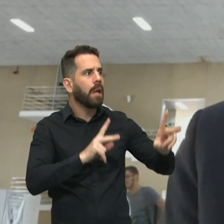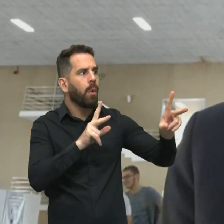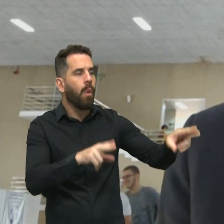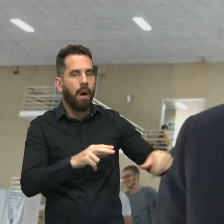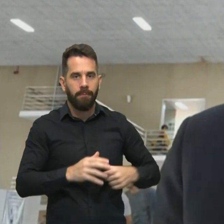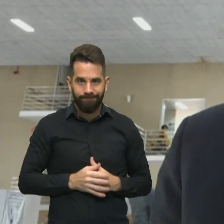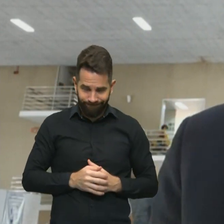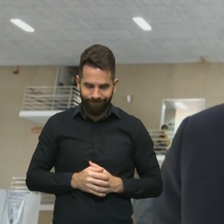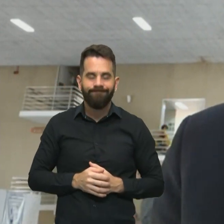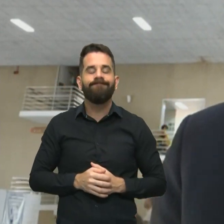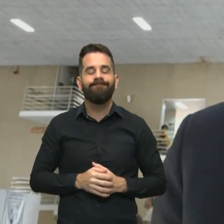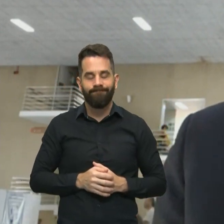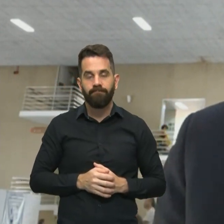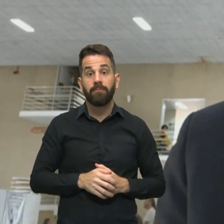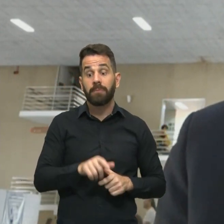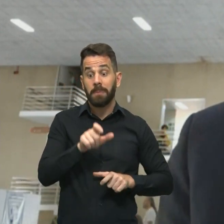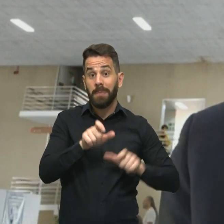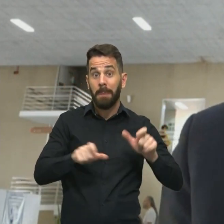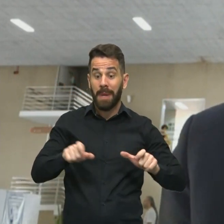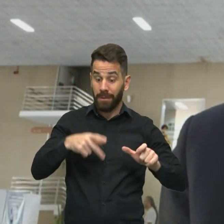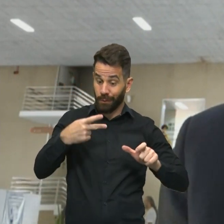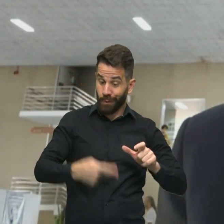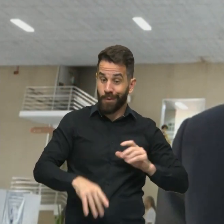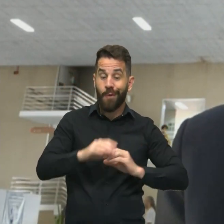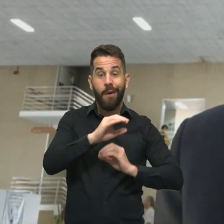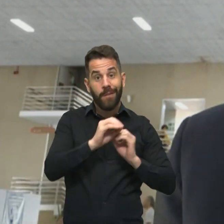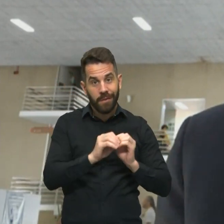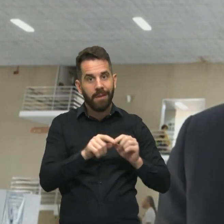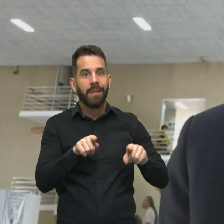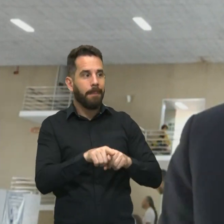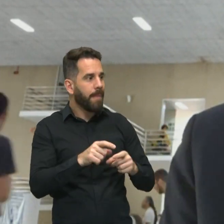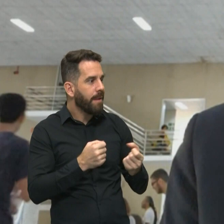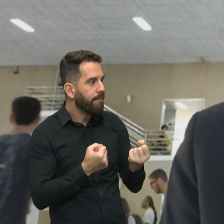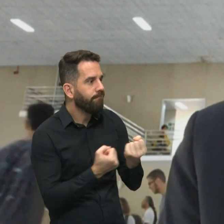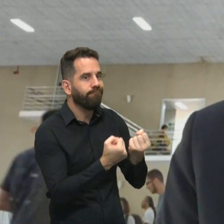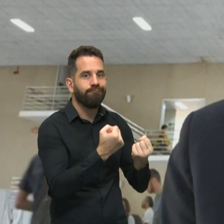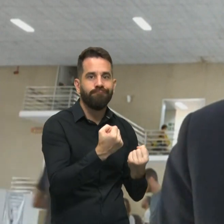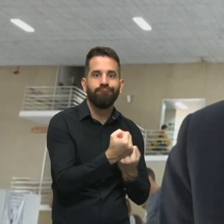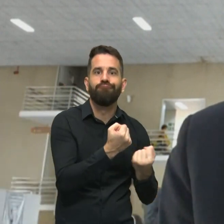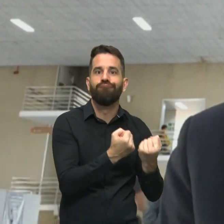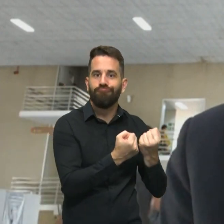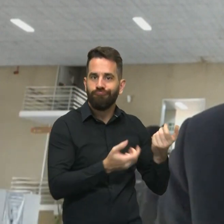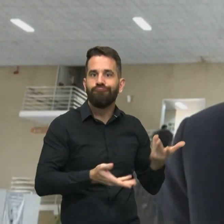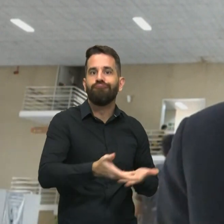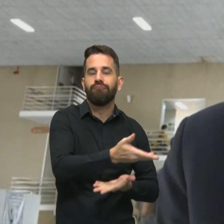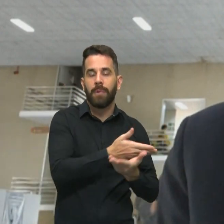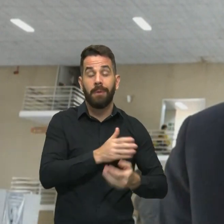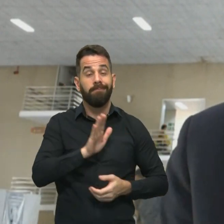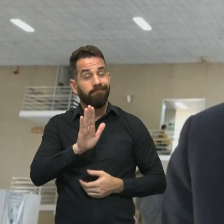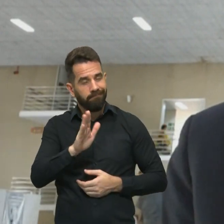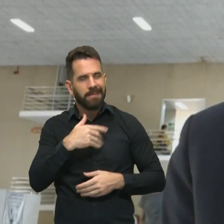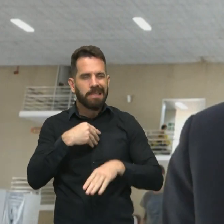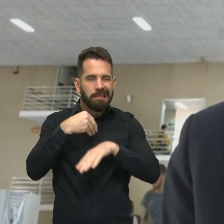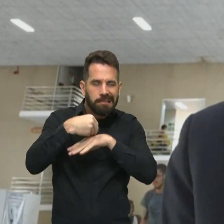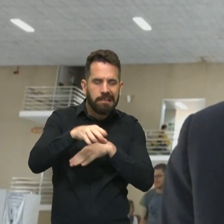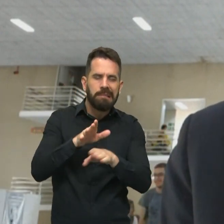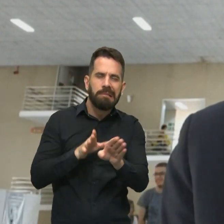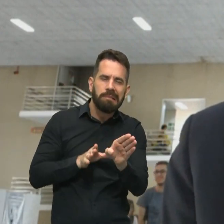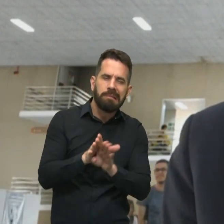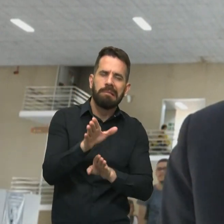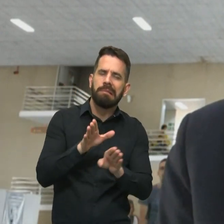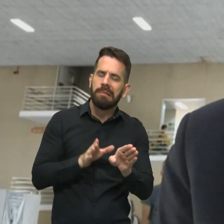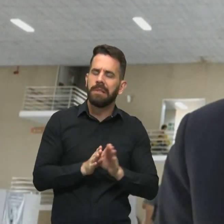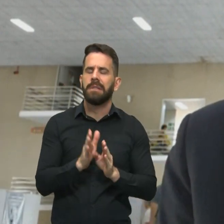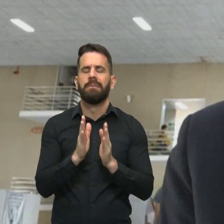pessoas da universidade também vai poder contribuir com os demais colegas que estão aqui. Então, por isso que a gente pede muito cuidado, bastante cautela, para as pessoas verificarem.